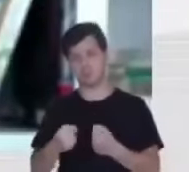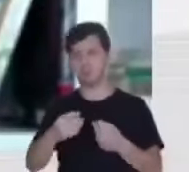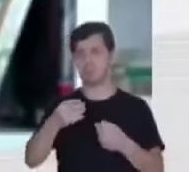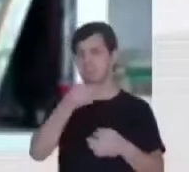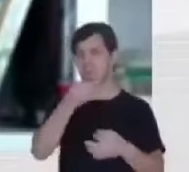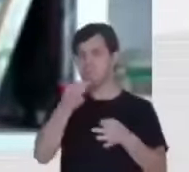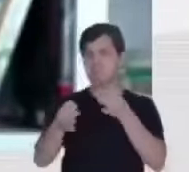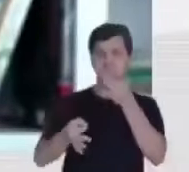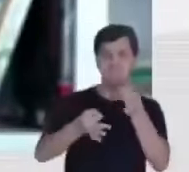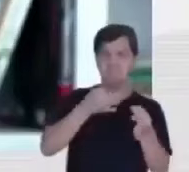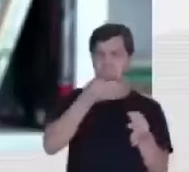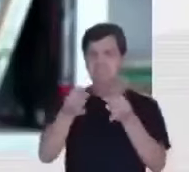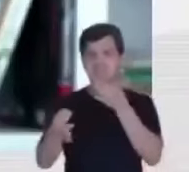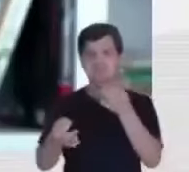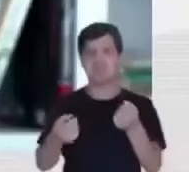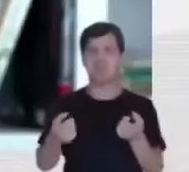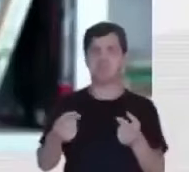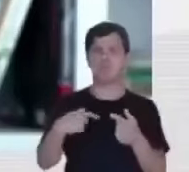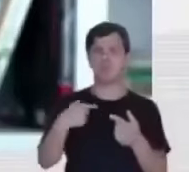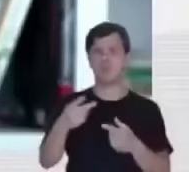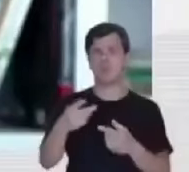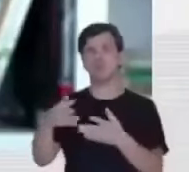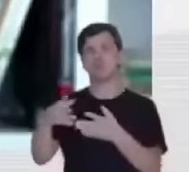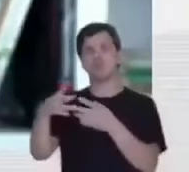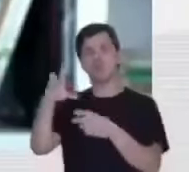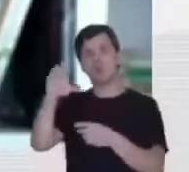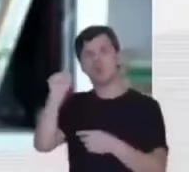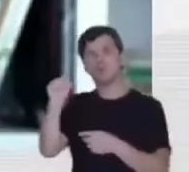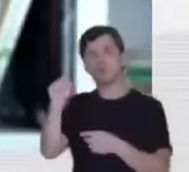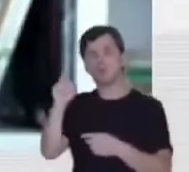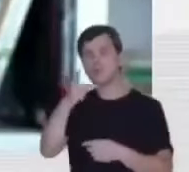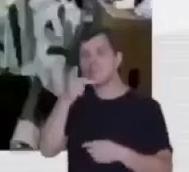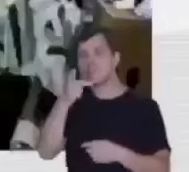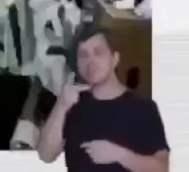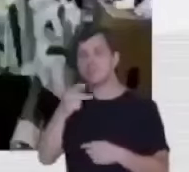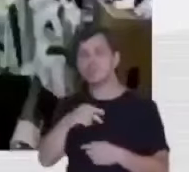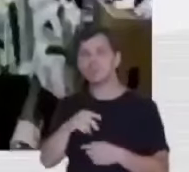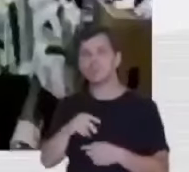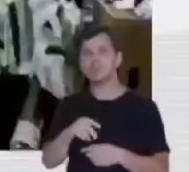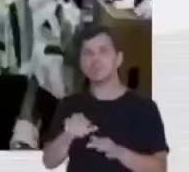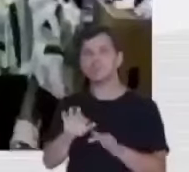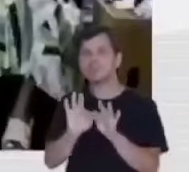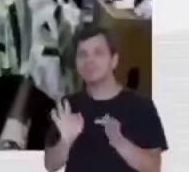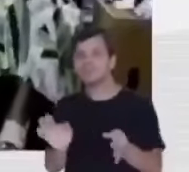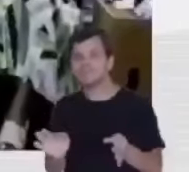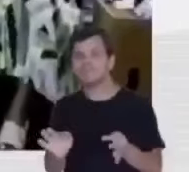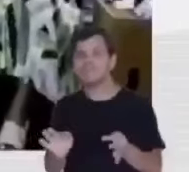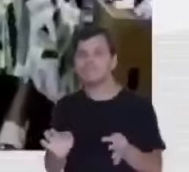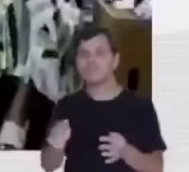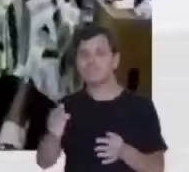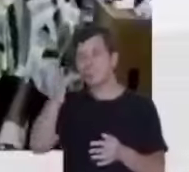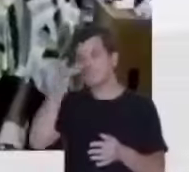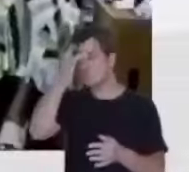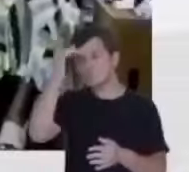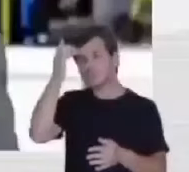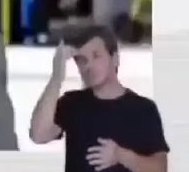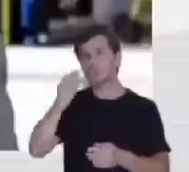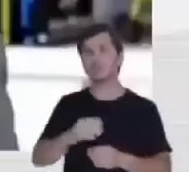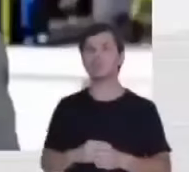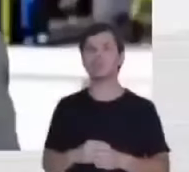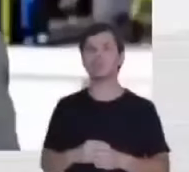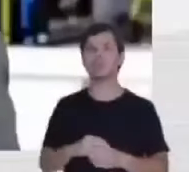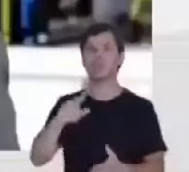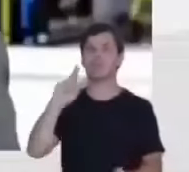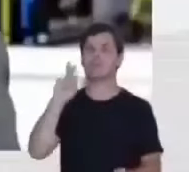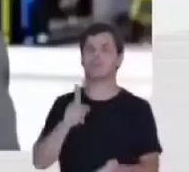diz. E quando a gente ouve vocês falarem, a gente está vendo simplesmente as pessoas falando